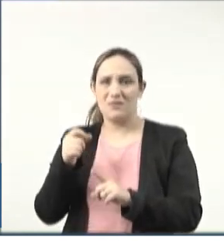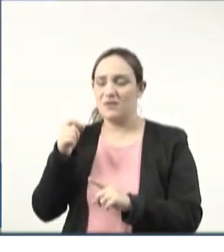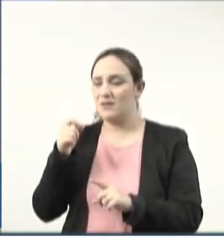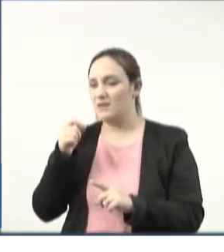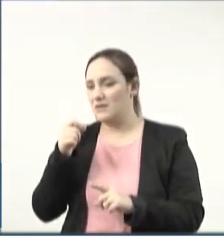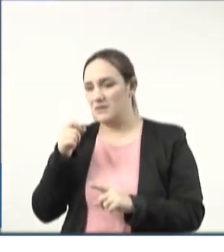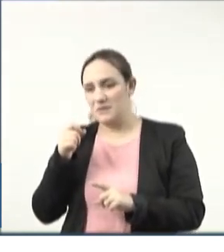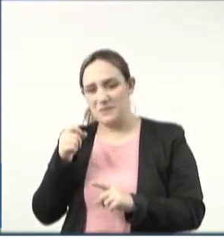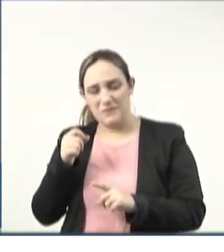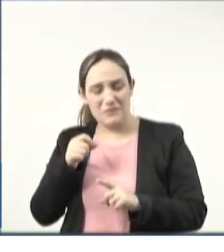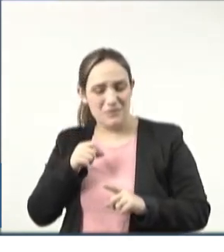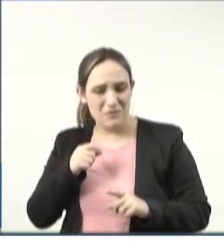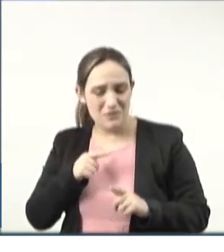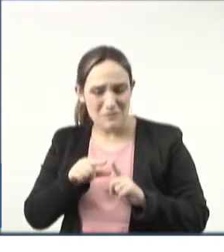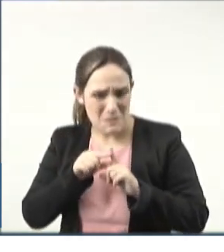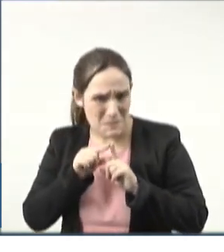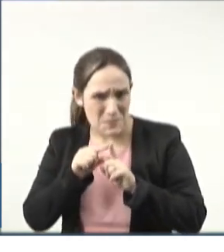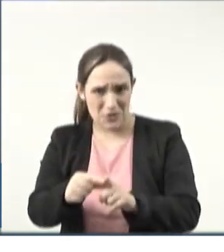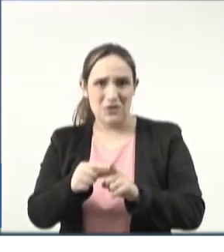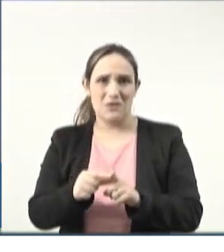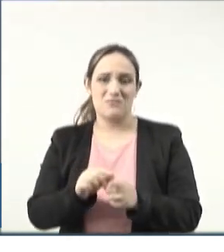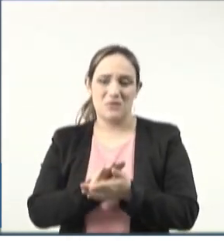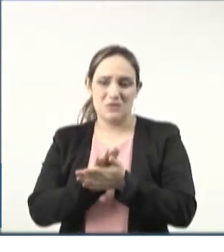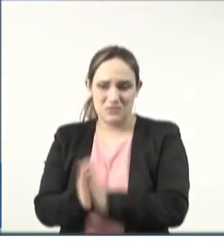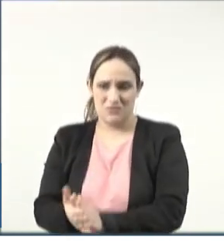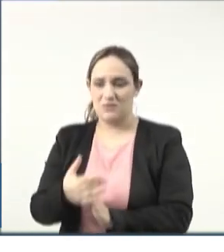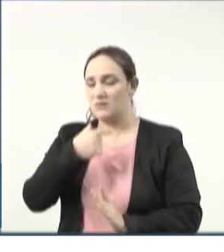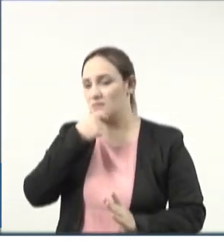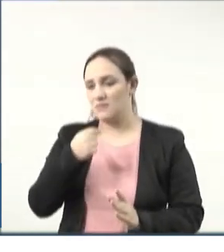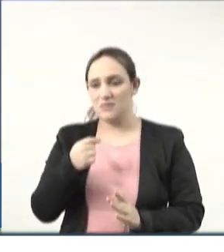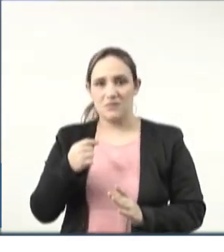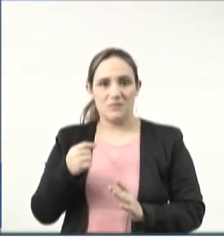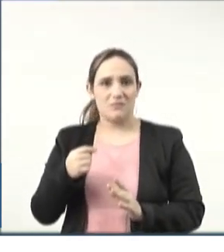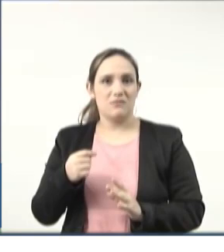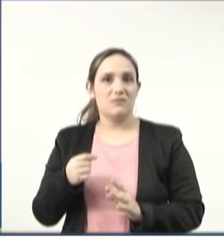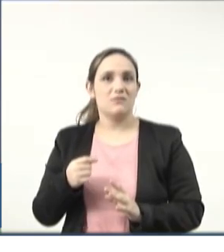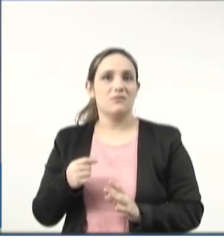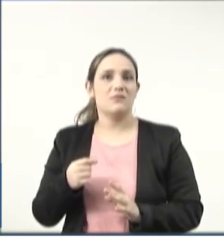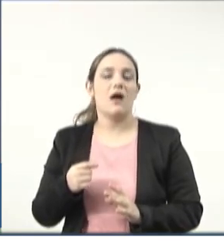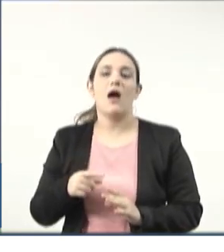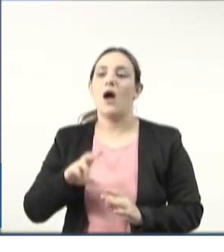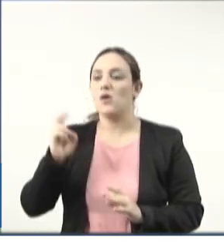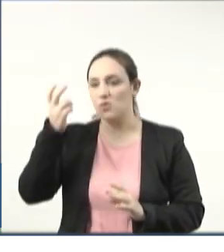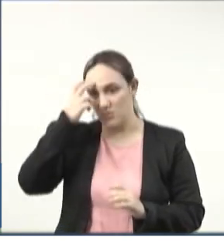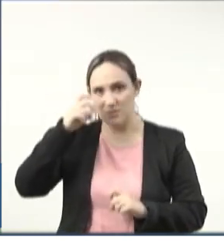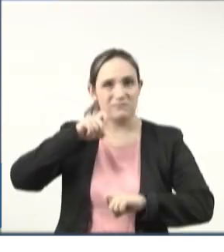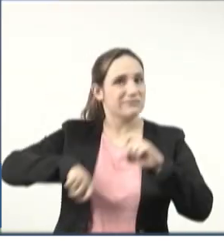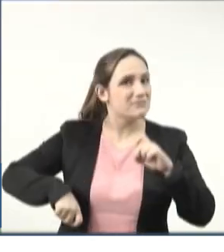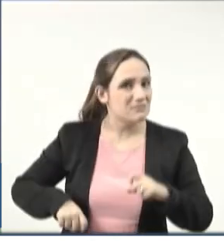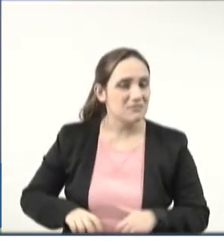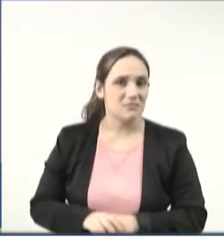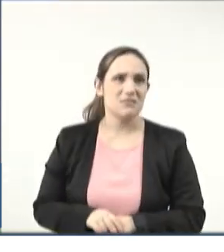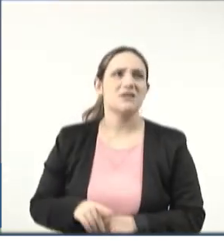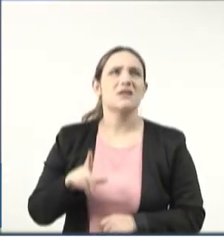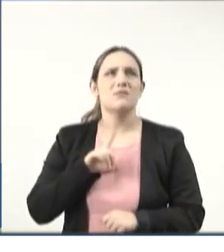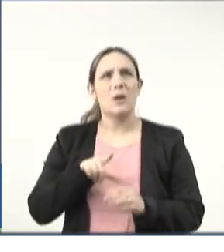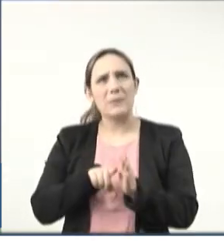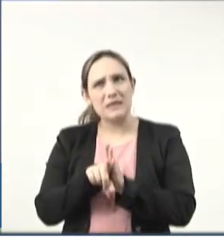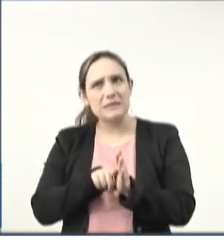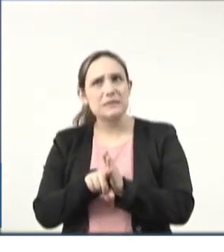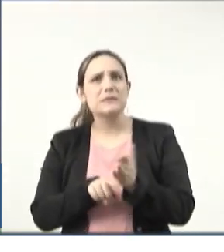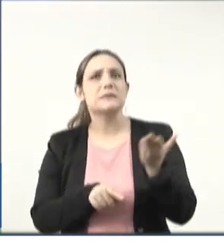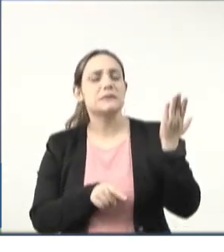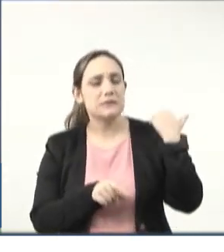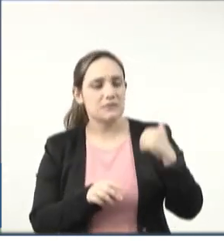subindo. Discriminação de gênero, a apropriação de ideias, a cultura do estupro. Gente, saiu uma pesquisa há algum tempo